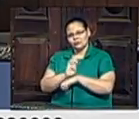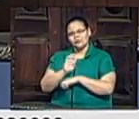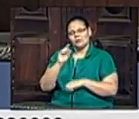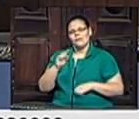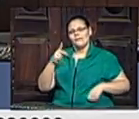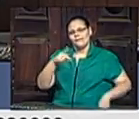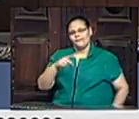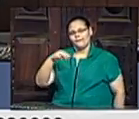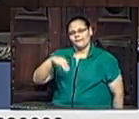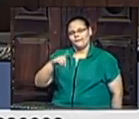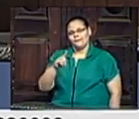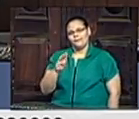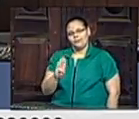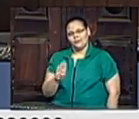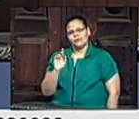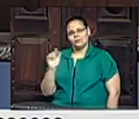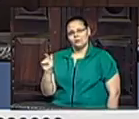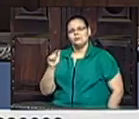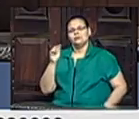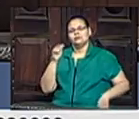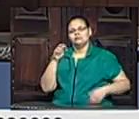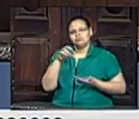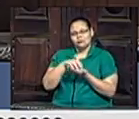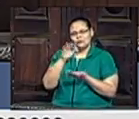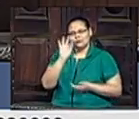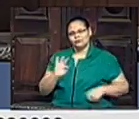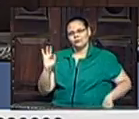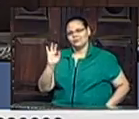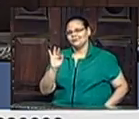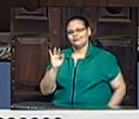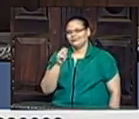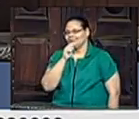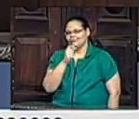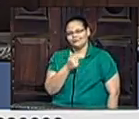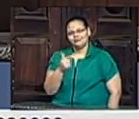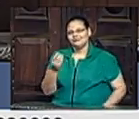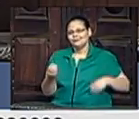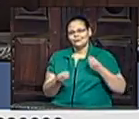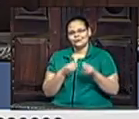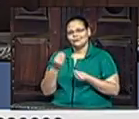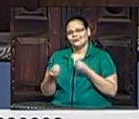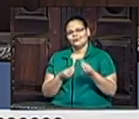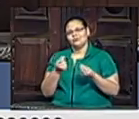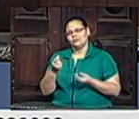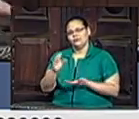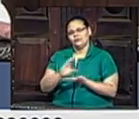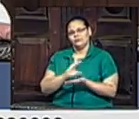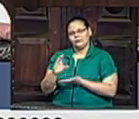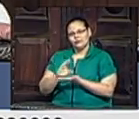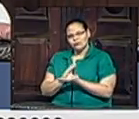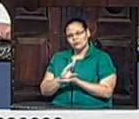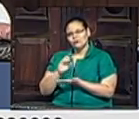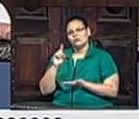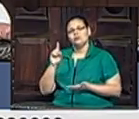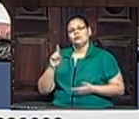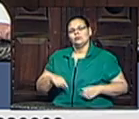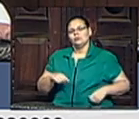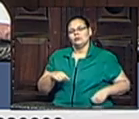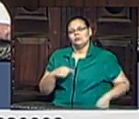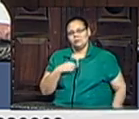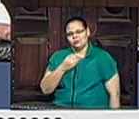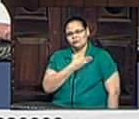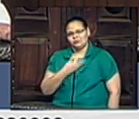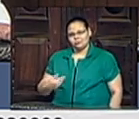federal, não há outra maneira de ter recursos no cofre público, no Tesouro